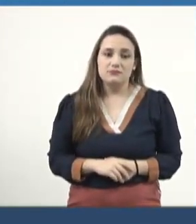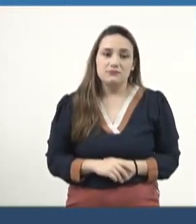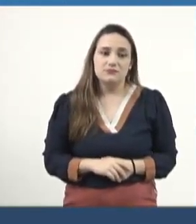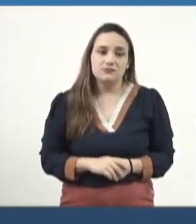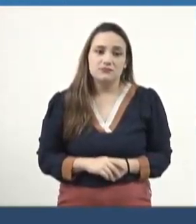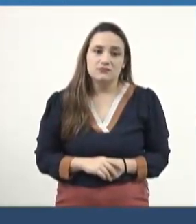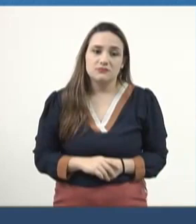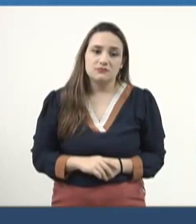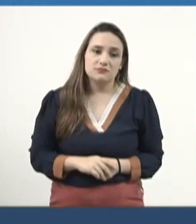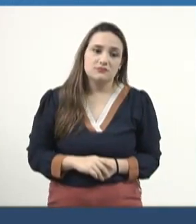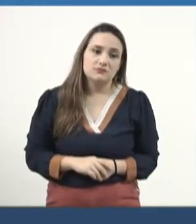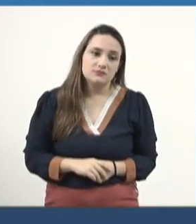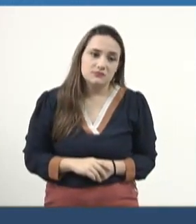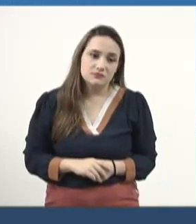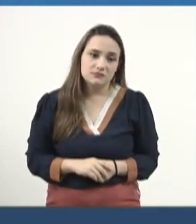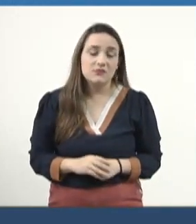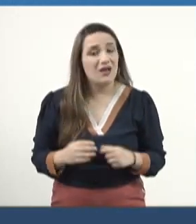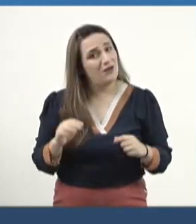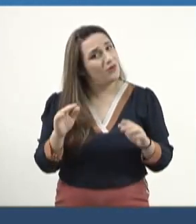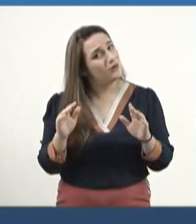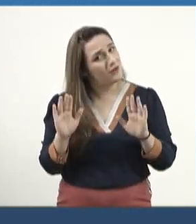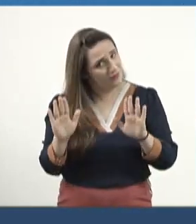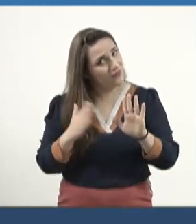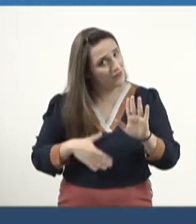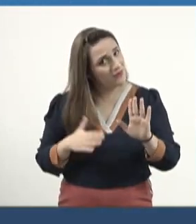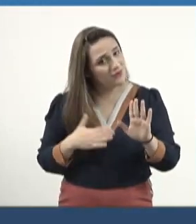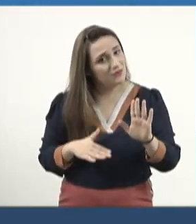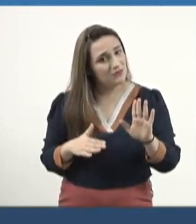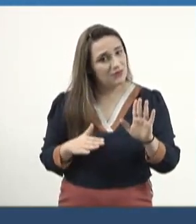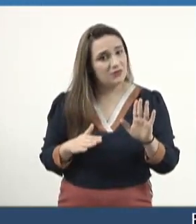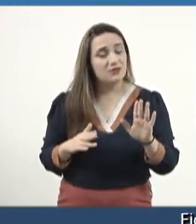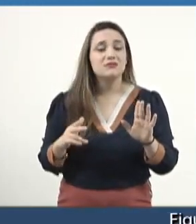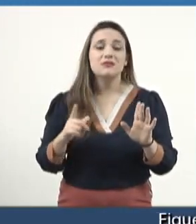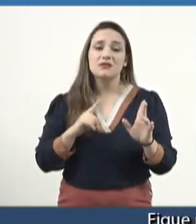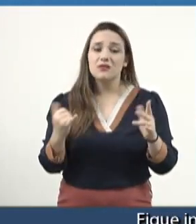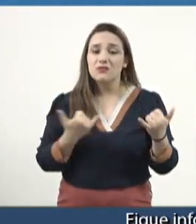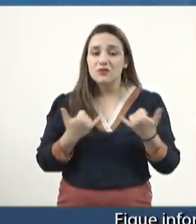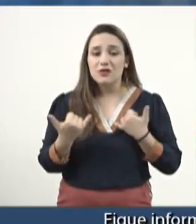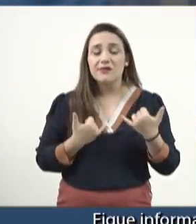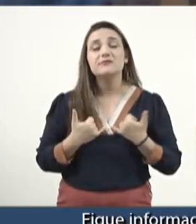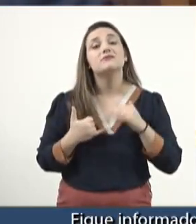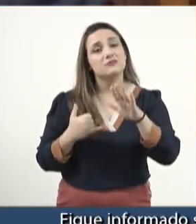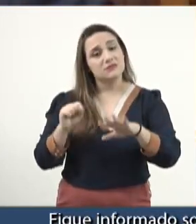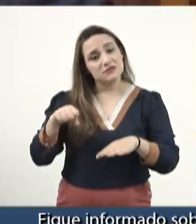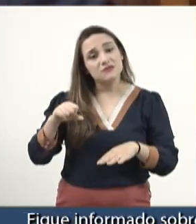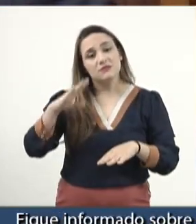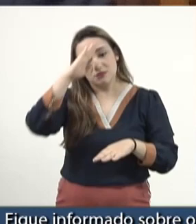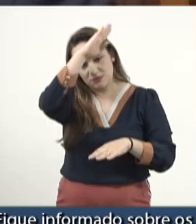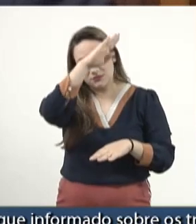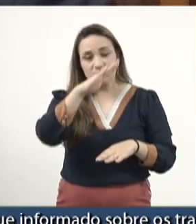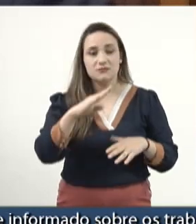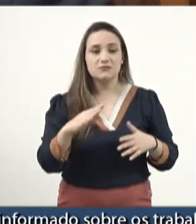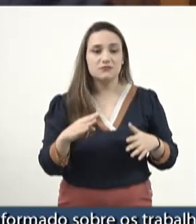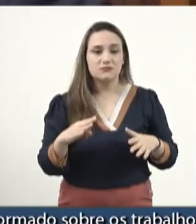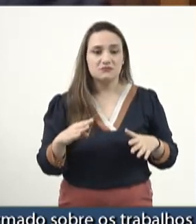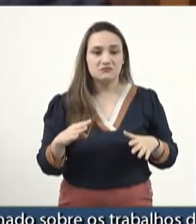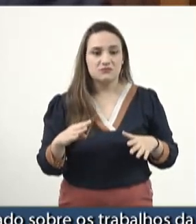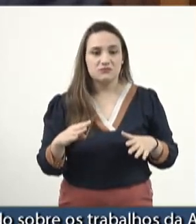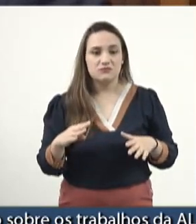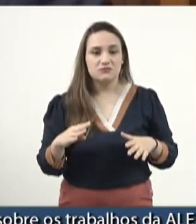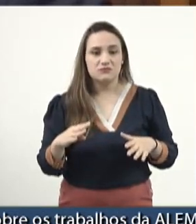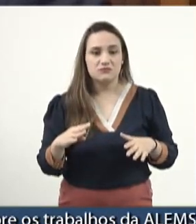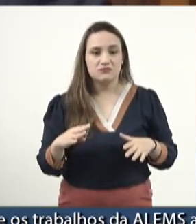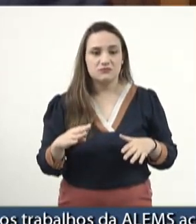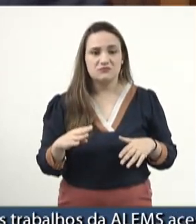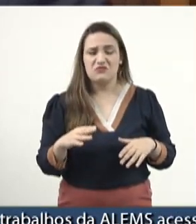está, assim, também um pouco sem estar informado, porque o Bolsonaro, ele pode não prestar, pode até